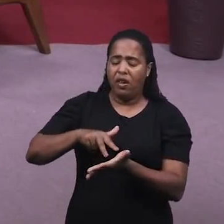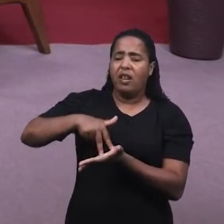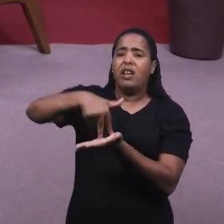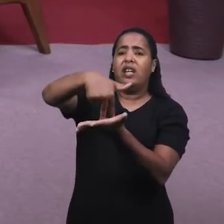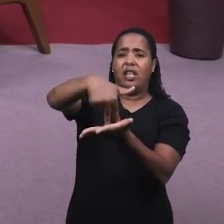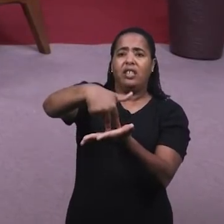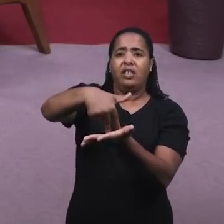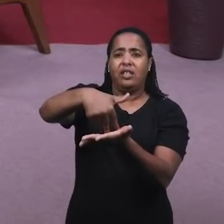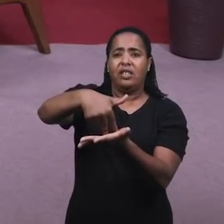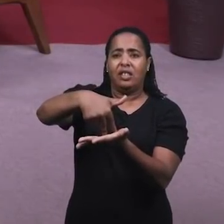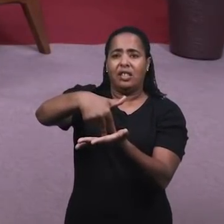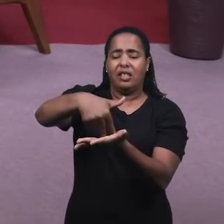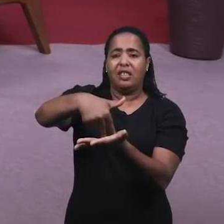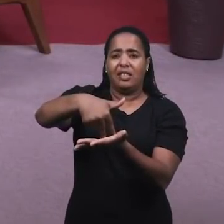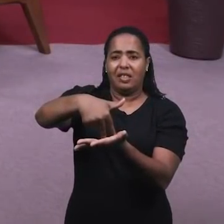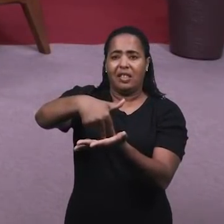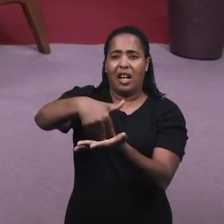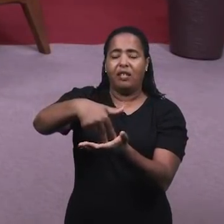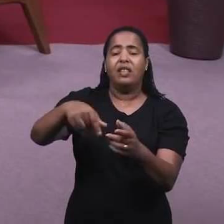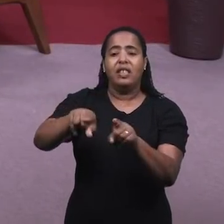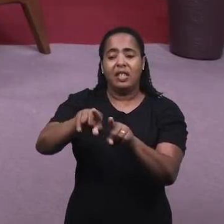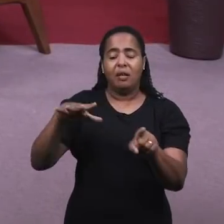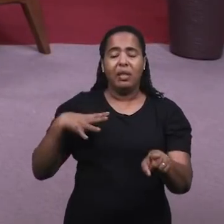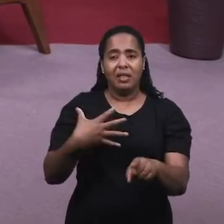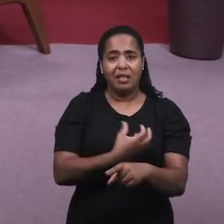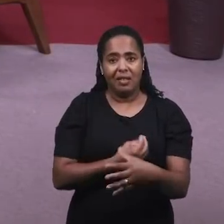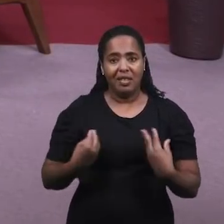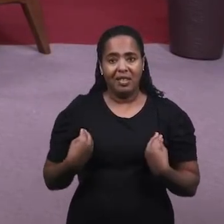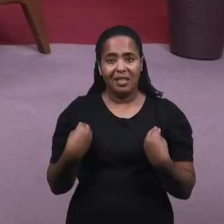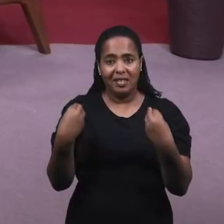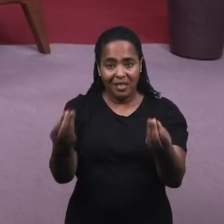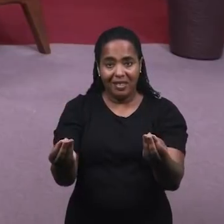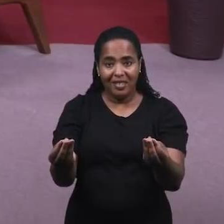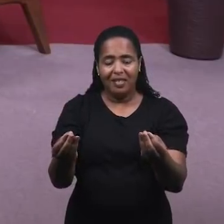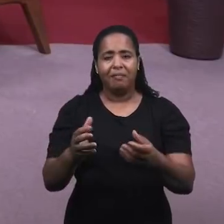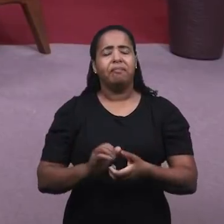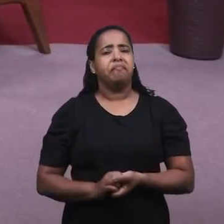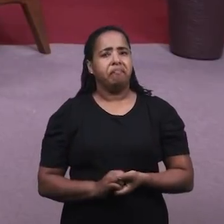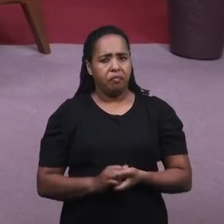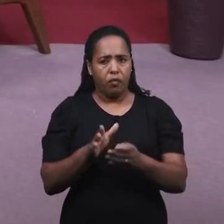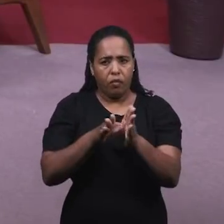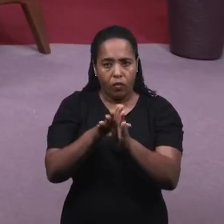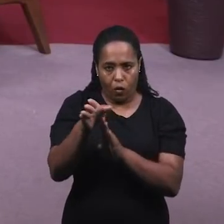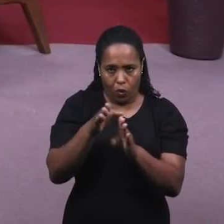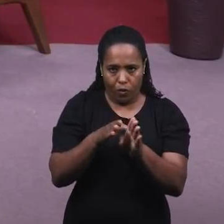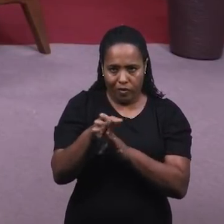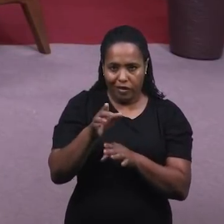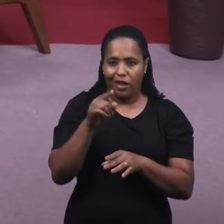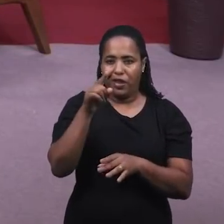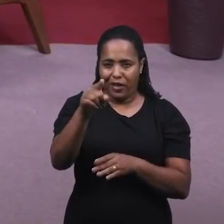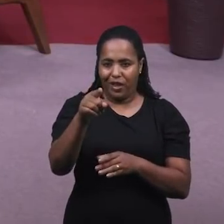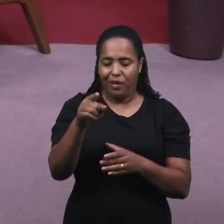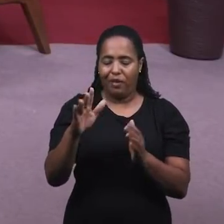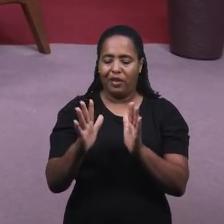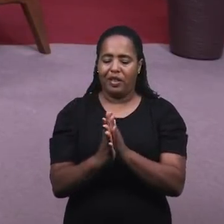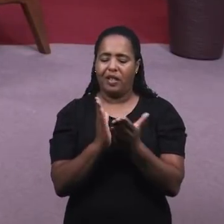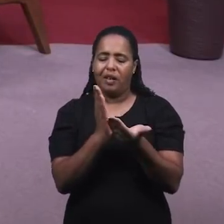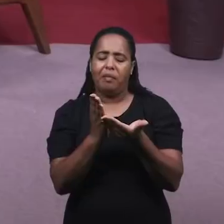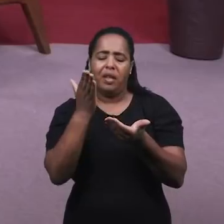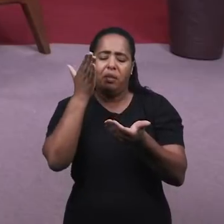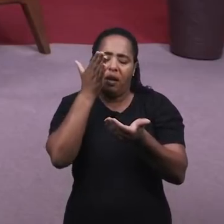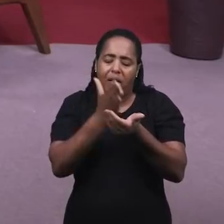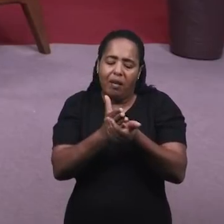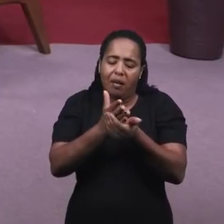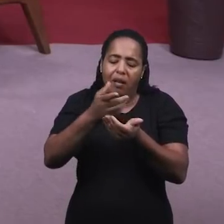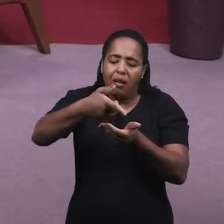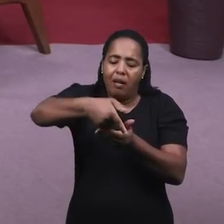ressuscitado e o homem é salvo. Glória Glórias a a Jesus. Deus. Eu recomendo que você guarde esse texto na sua Bíblia, marque na sua Bíblia e